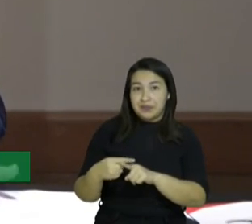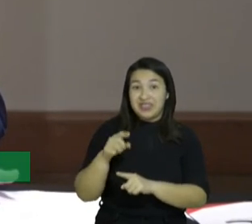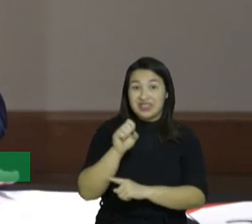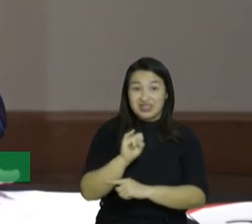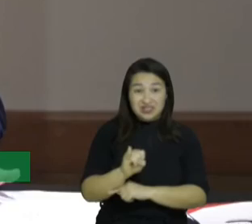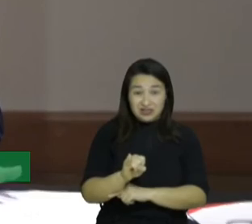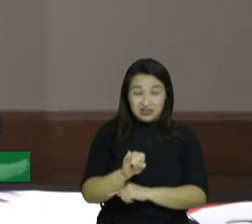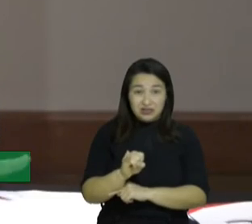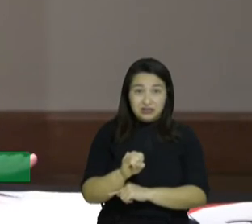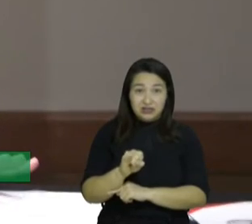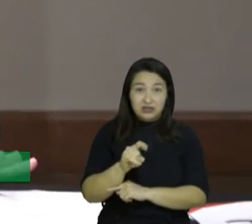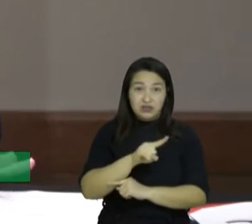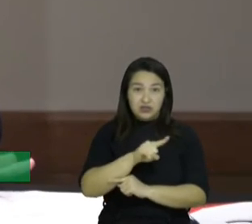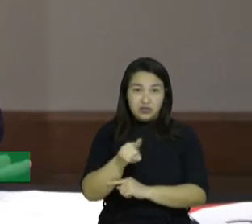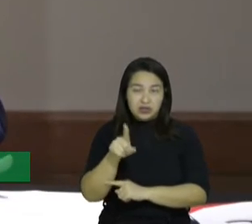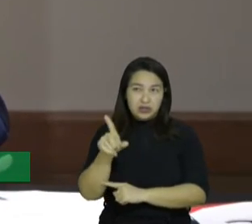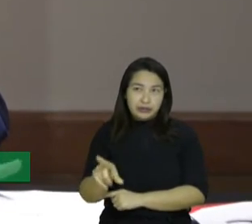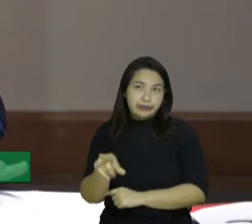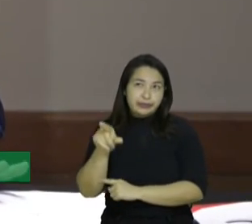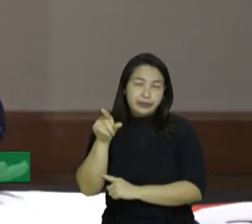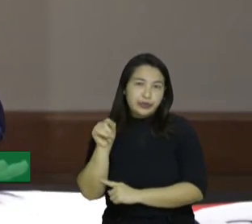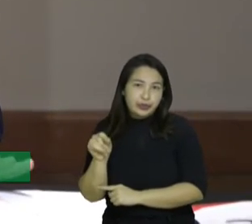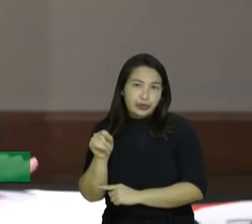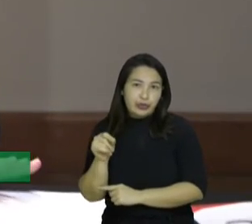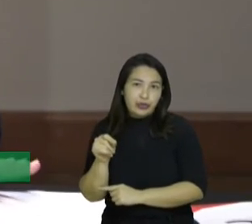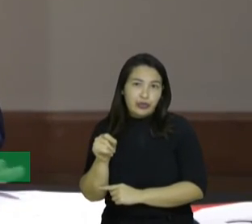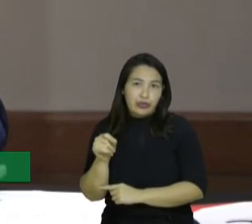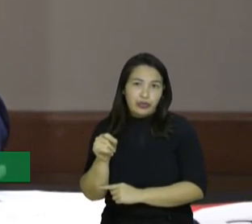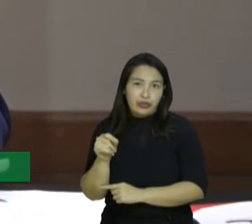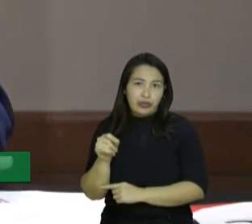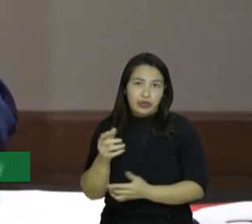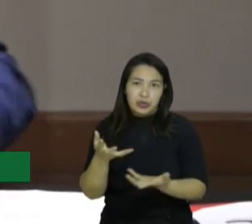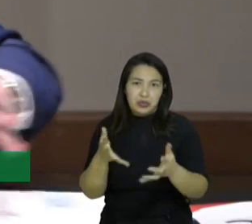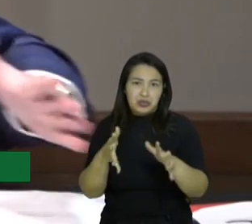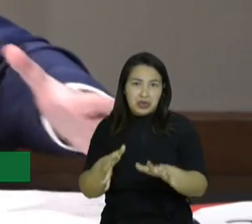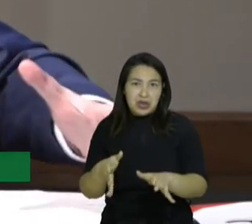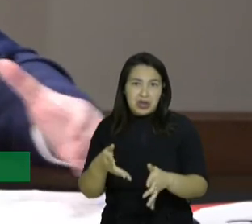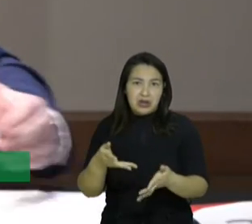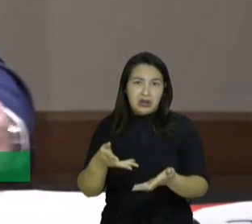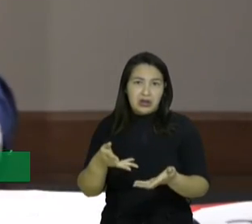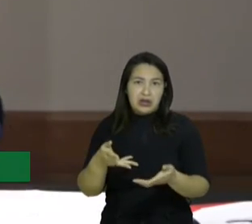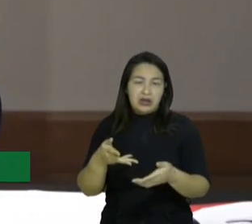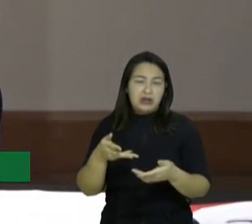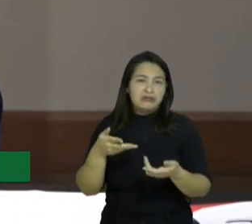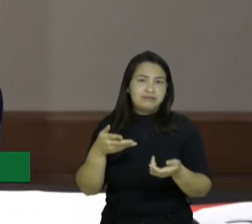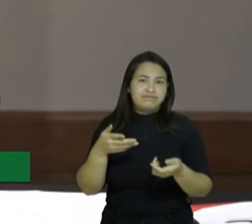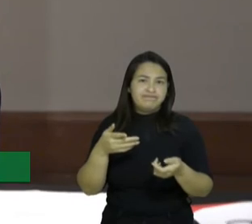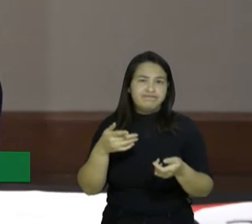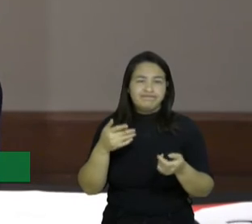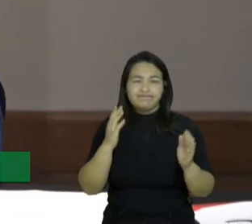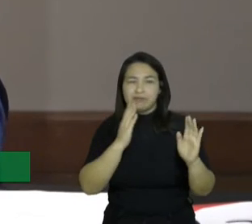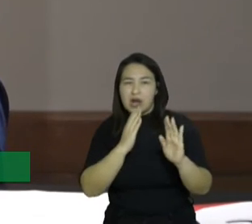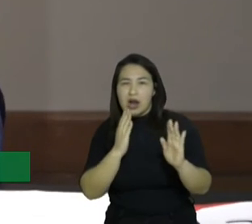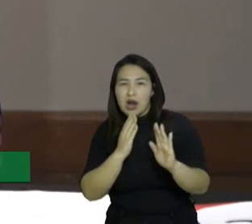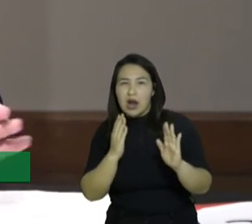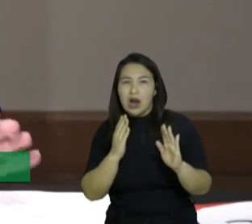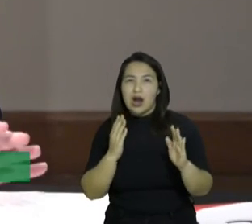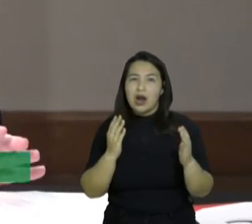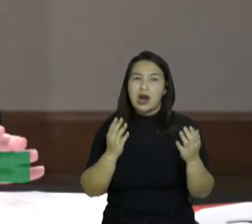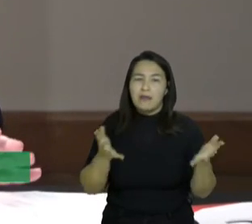você opta por não forçar por não cutucar por não eh